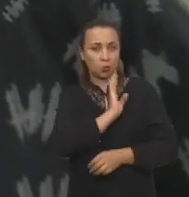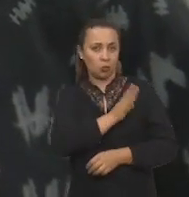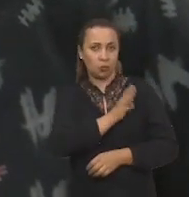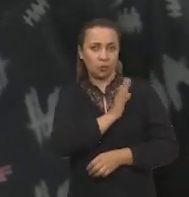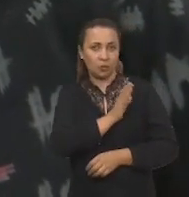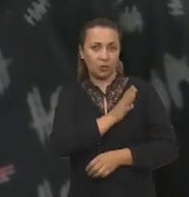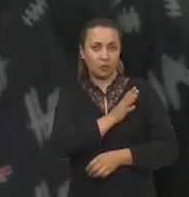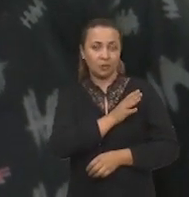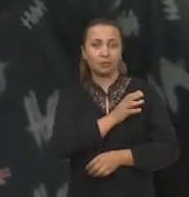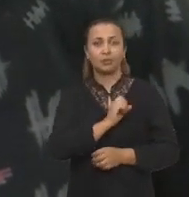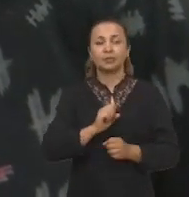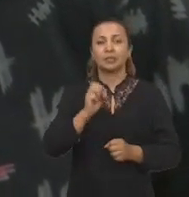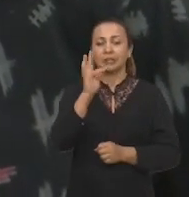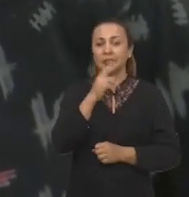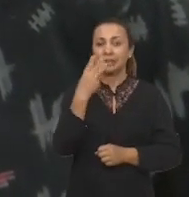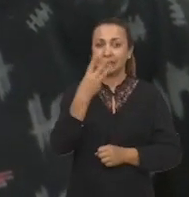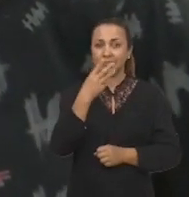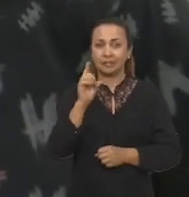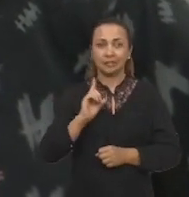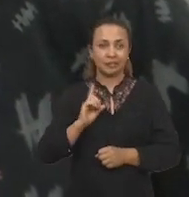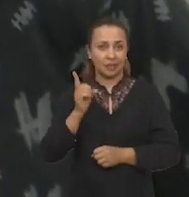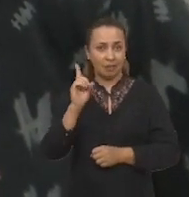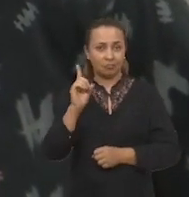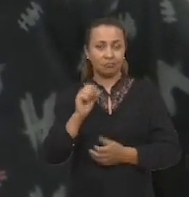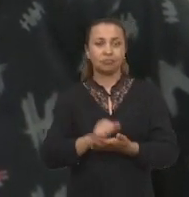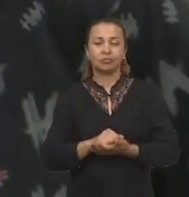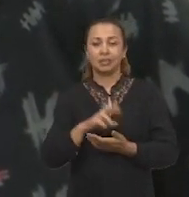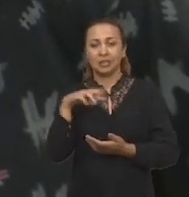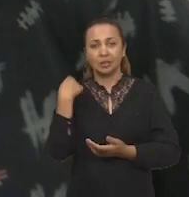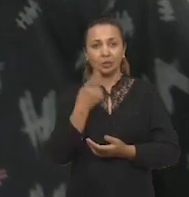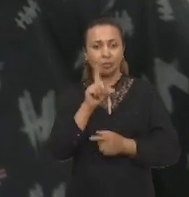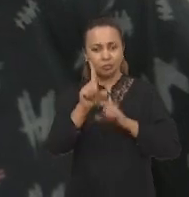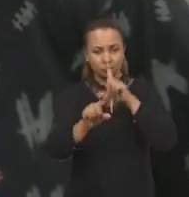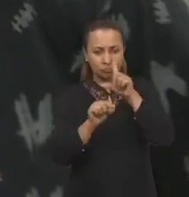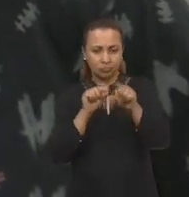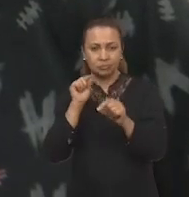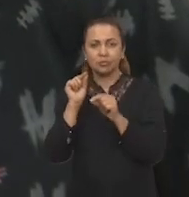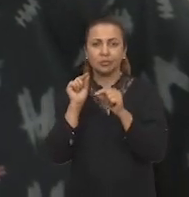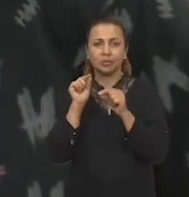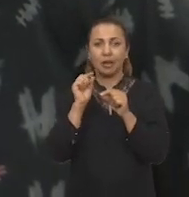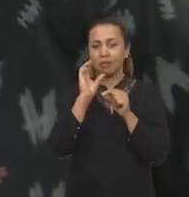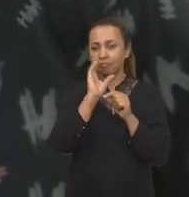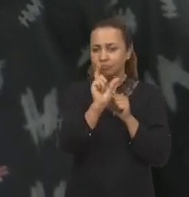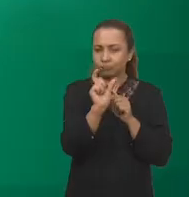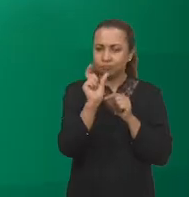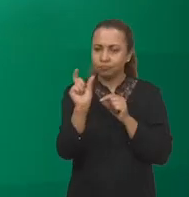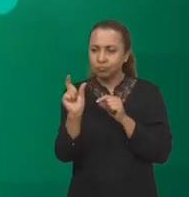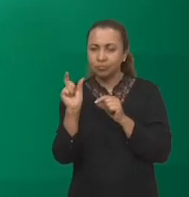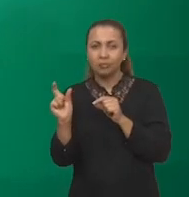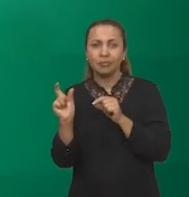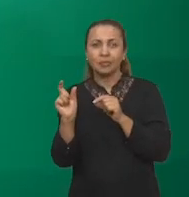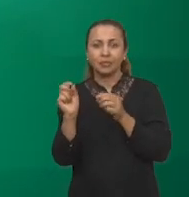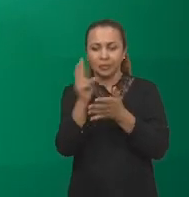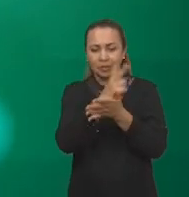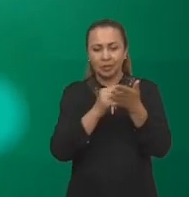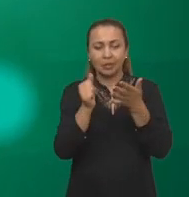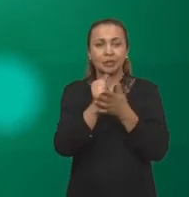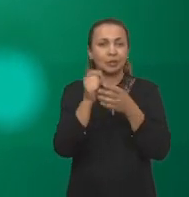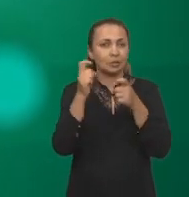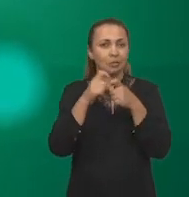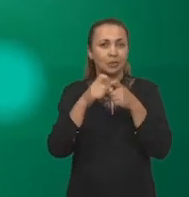o Slice 3D, e aí, por meio dele, a gente seleciona a parte da imagem médica que